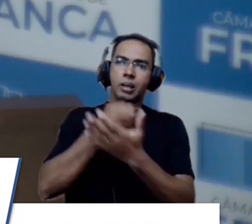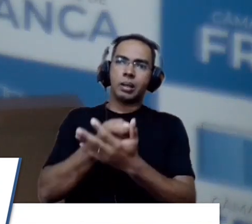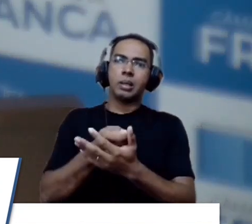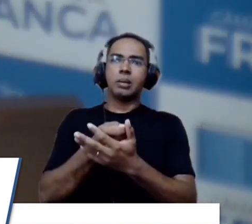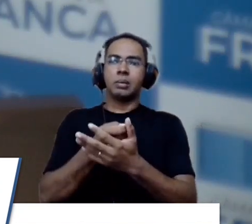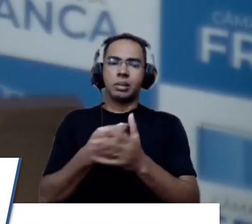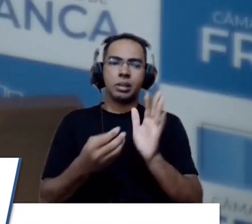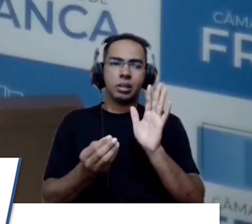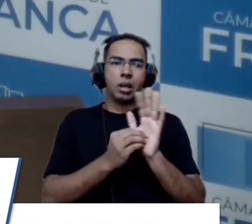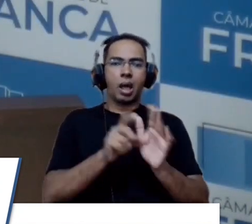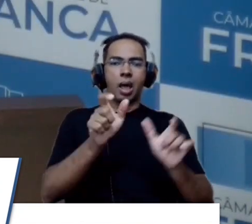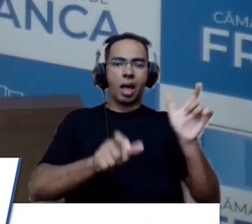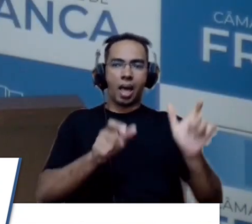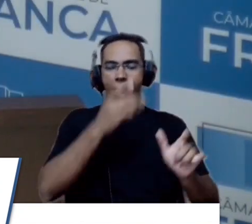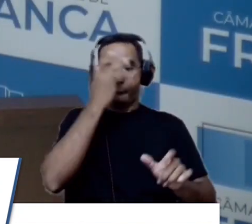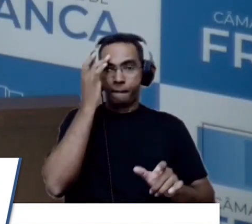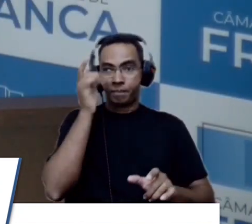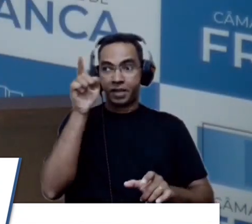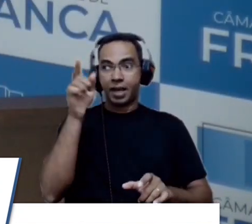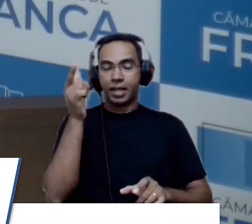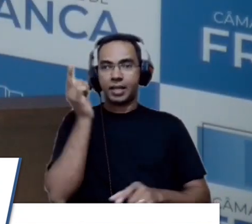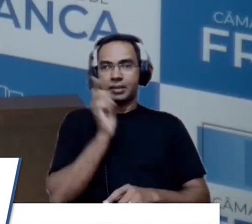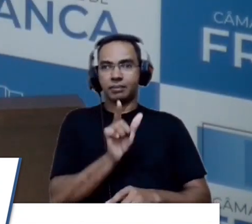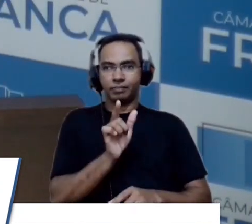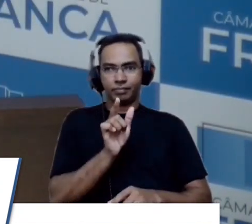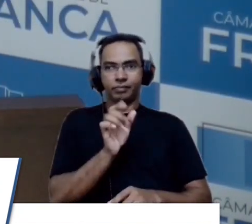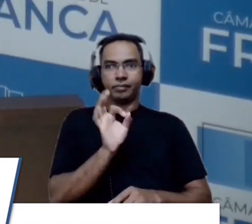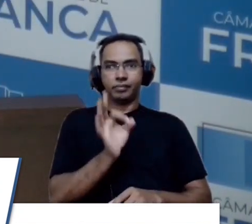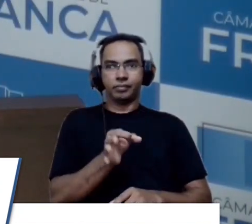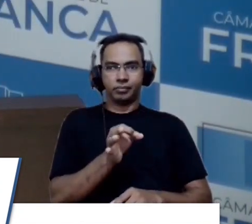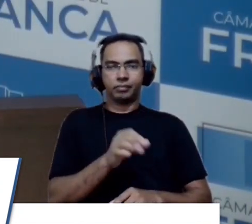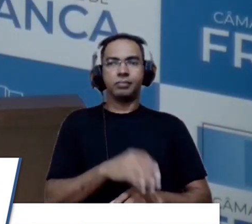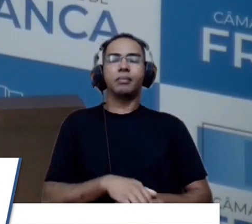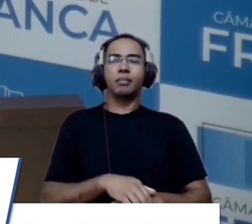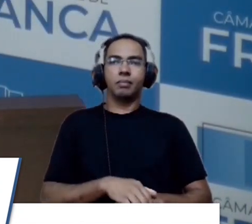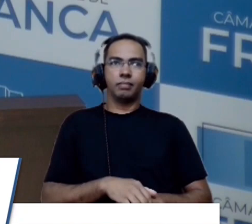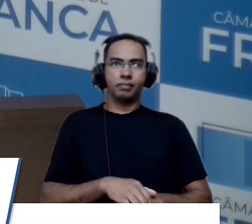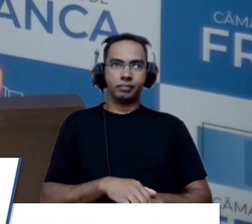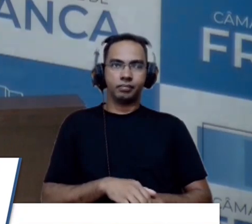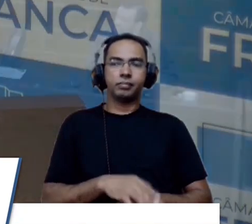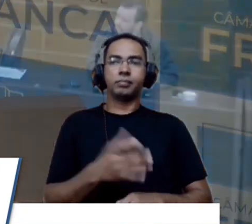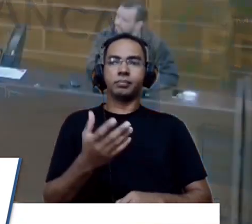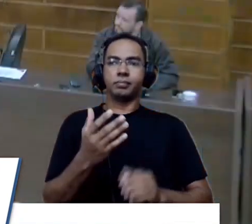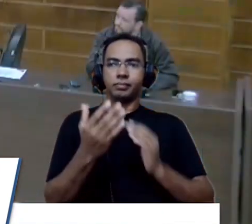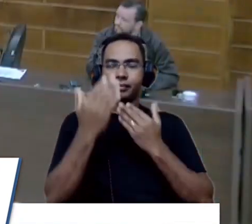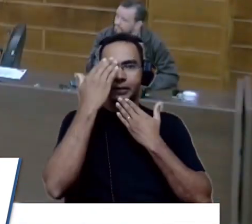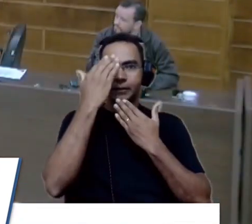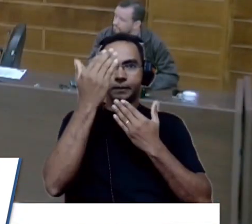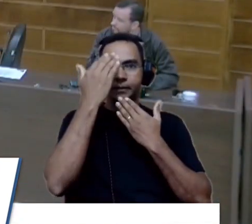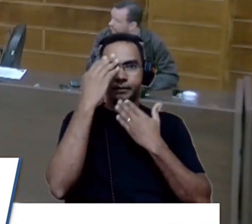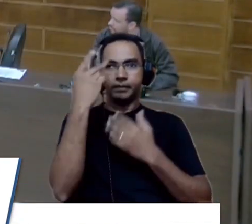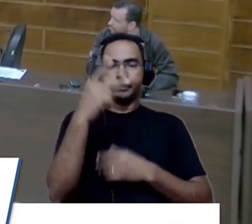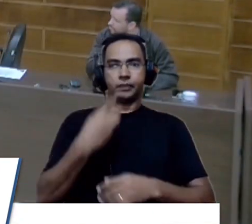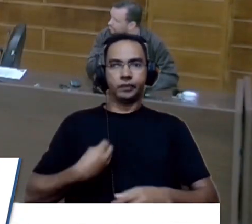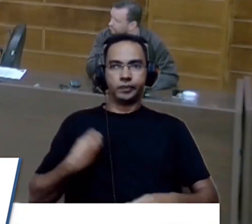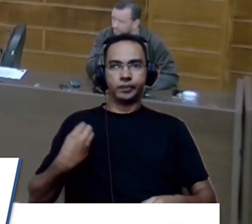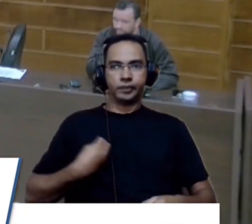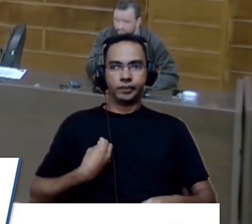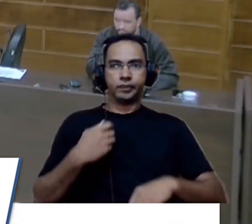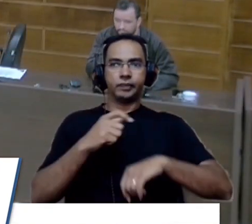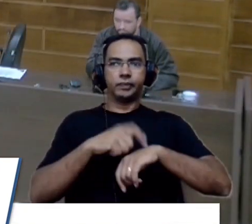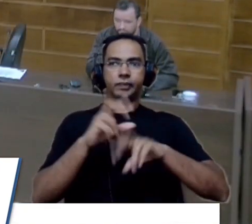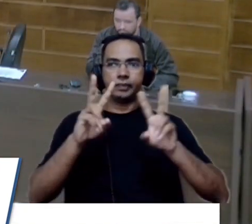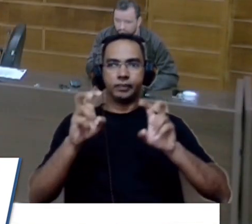a pessoa, o que ela ganha. Gerson, primeiramente a gente agradece aqui sua presença, o seu tema, o diálogo, que é